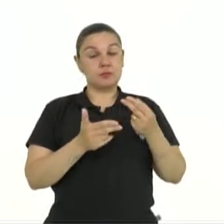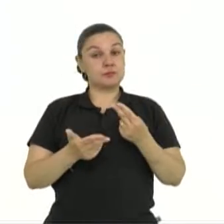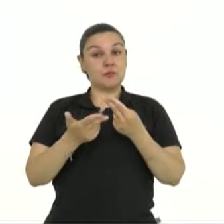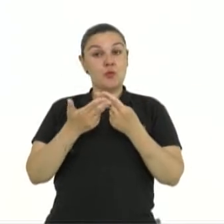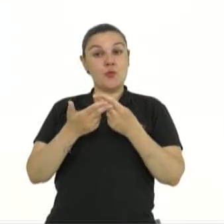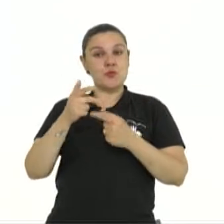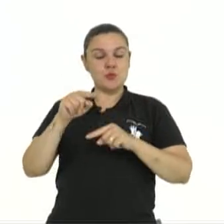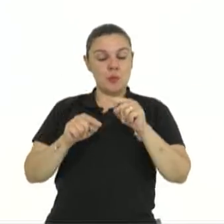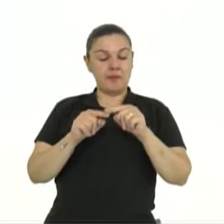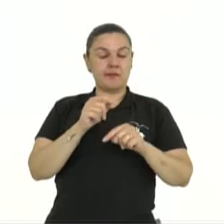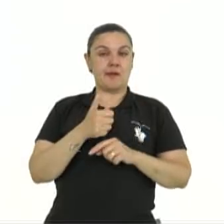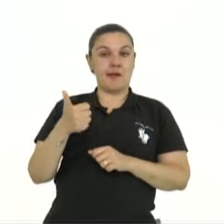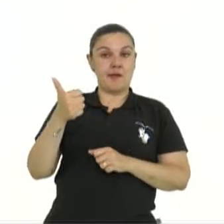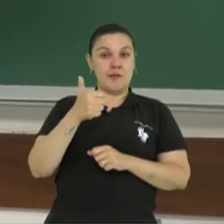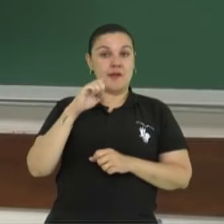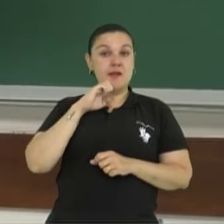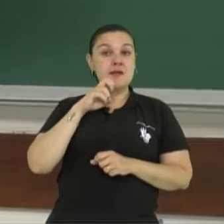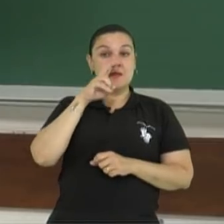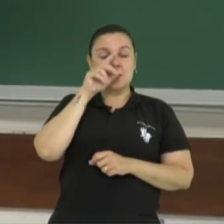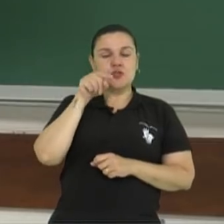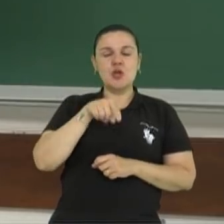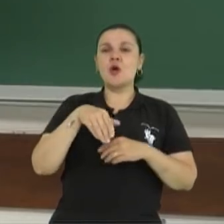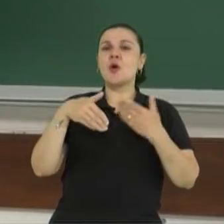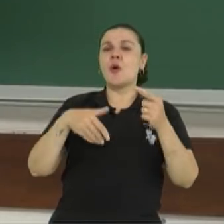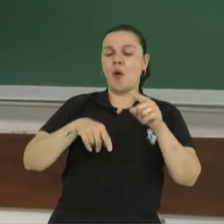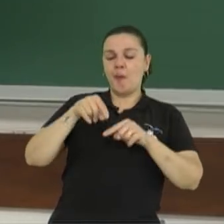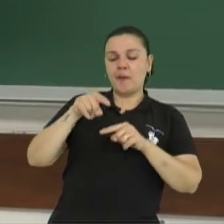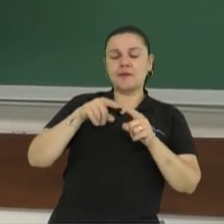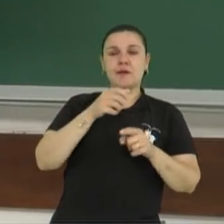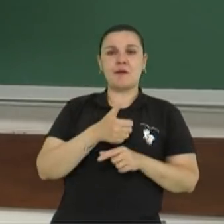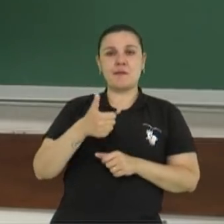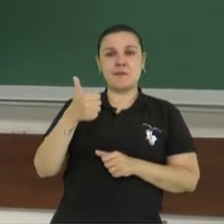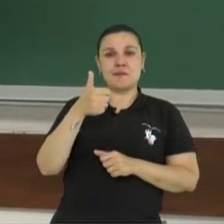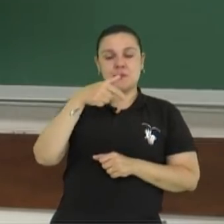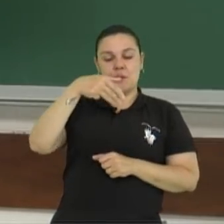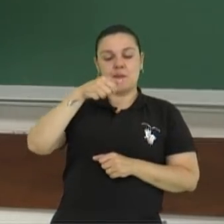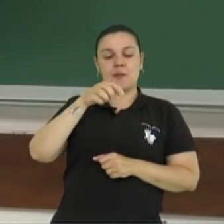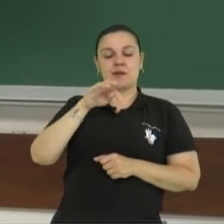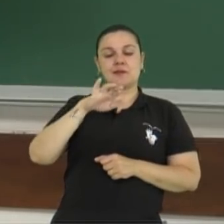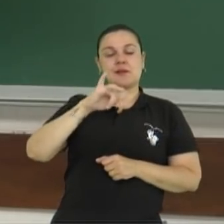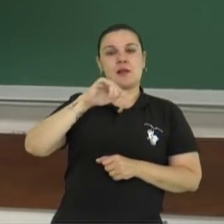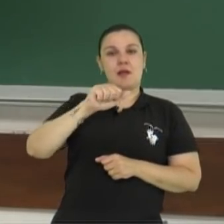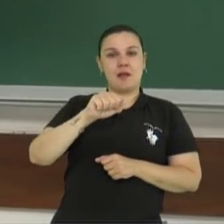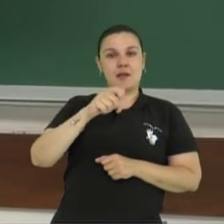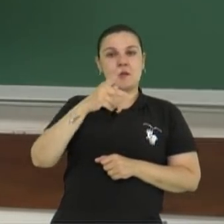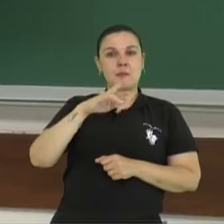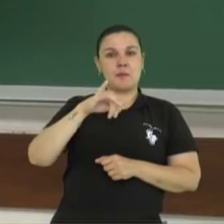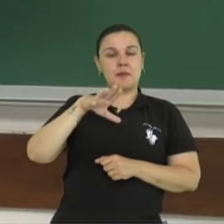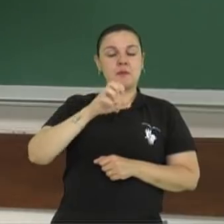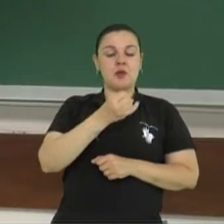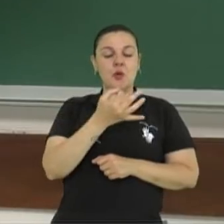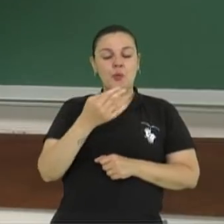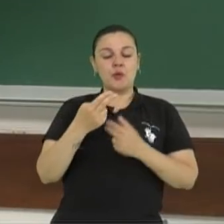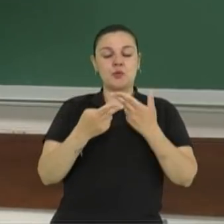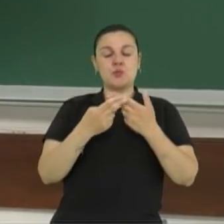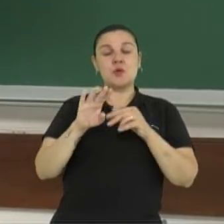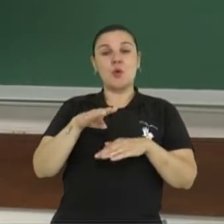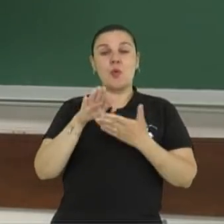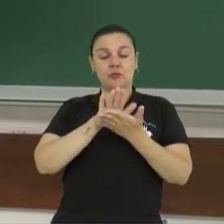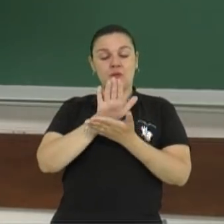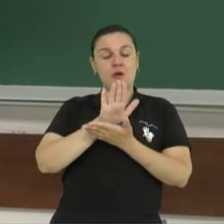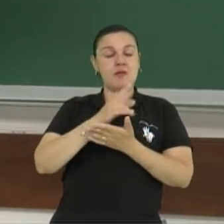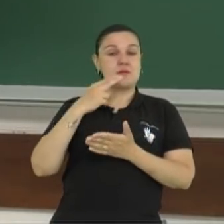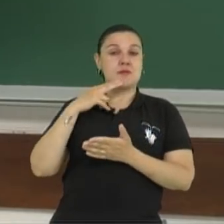da matéria-prima e energia, qual é a matéria-prima que ela utiliza, qual é a quantidade, qual a quantidade de energia